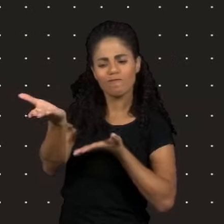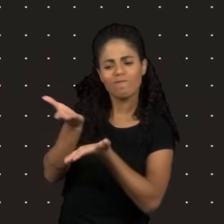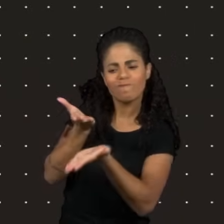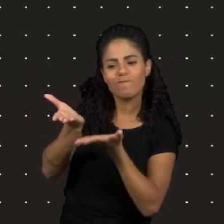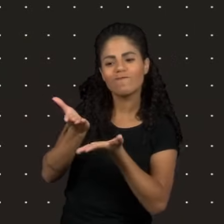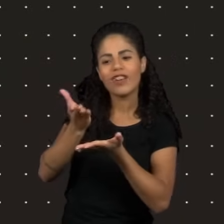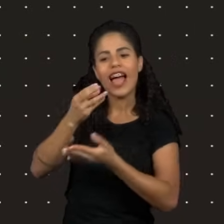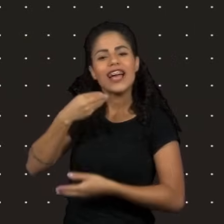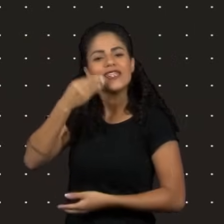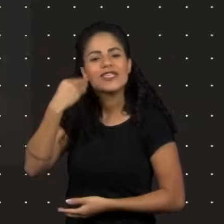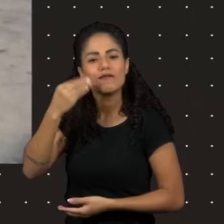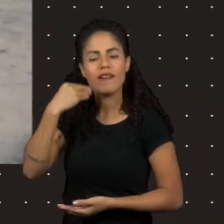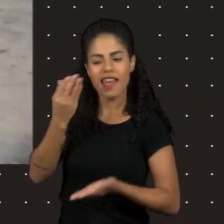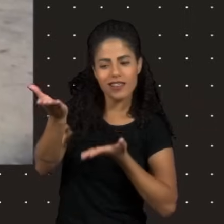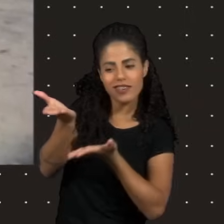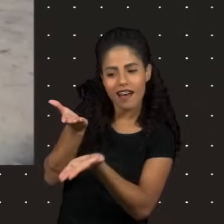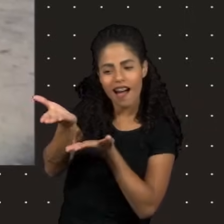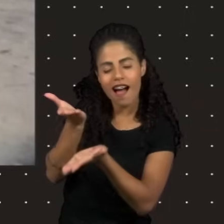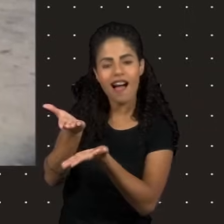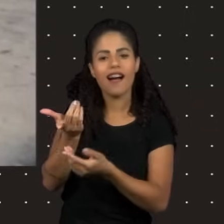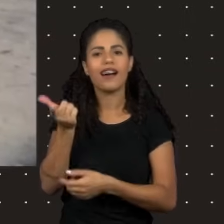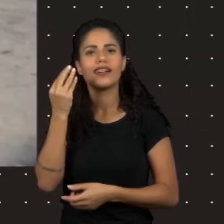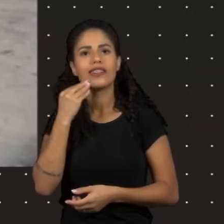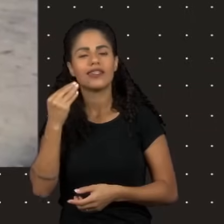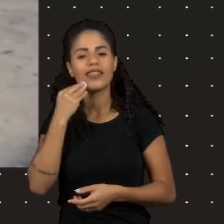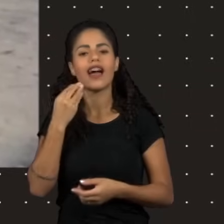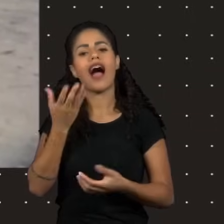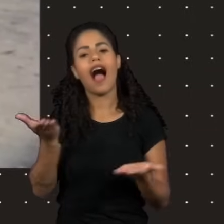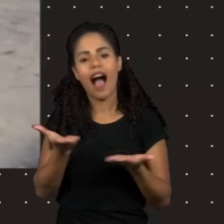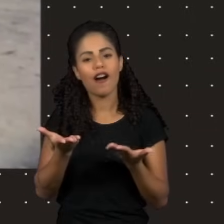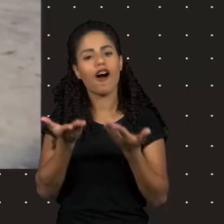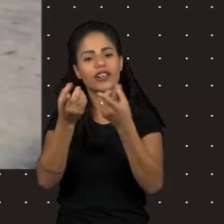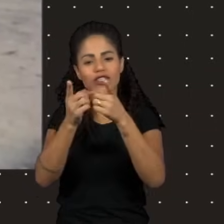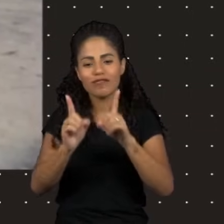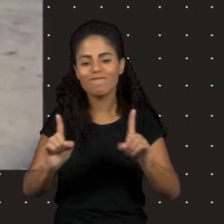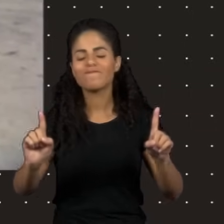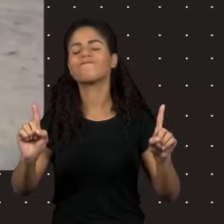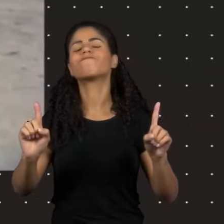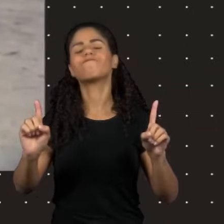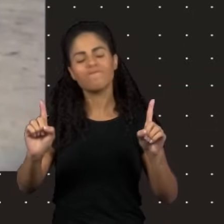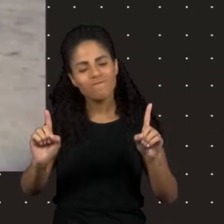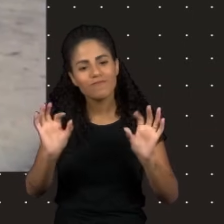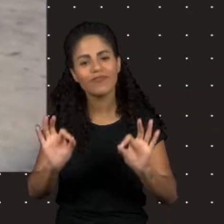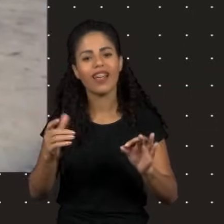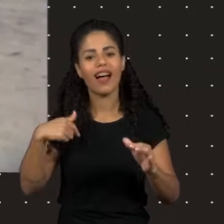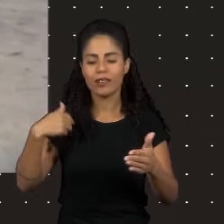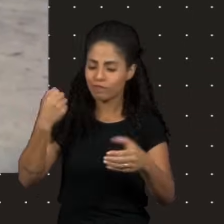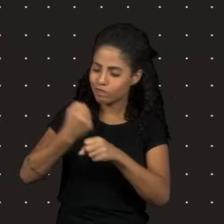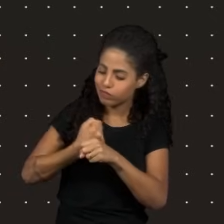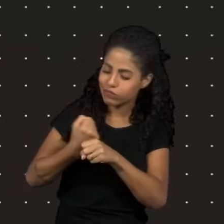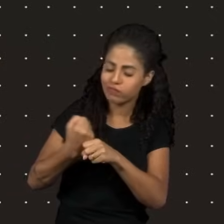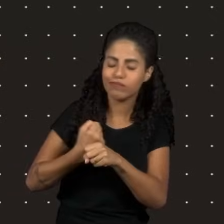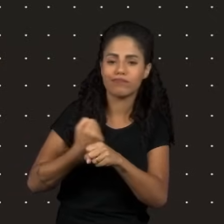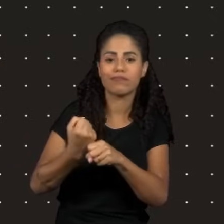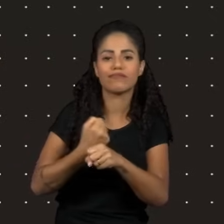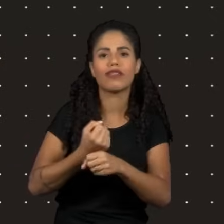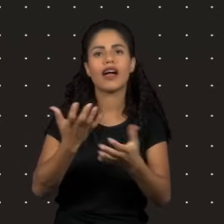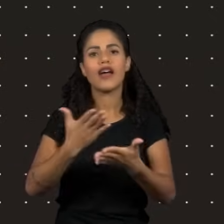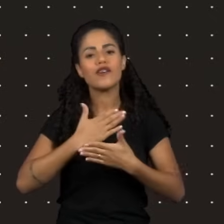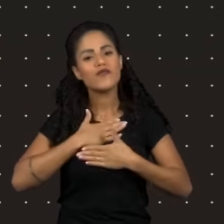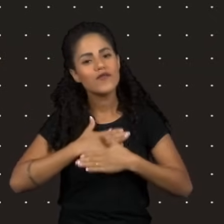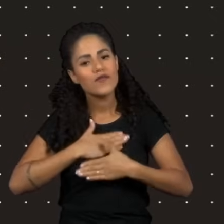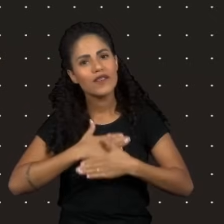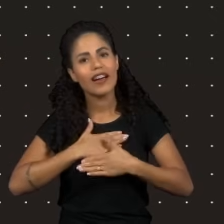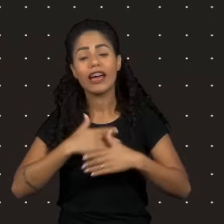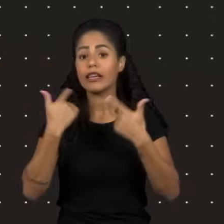bonita. Então, é uma pena que a gente não tenha mais se encontrado desses anos. Eu gostaria até